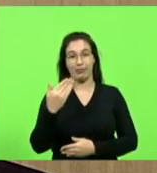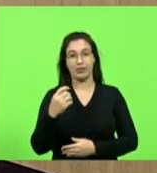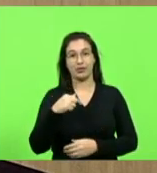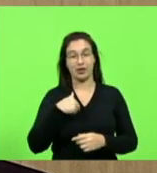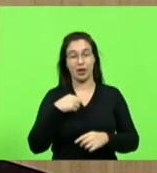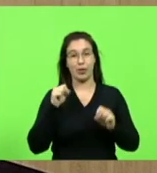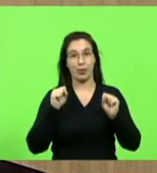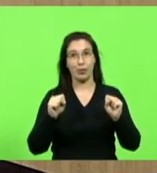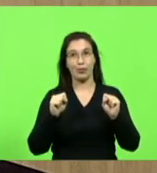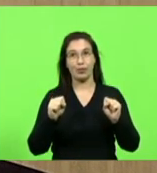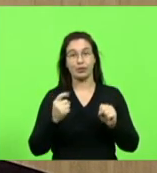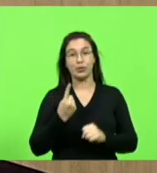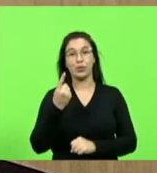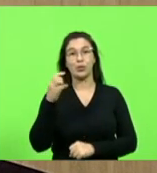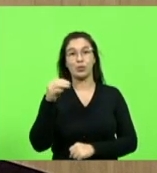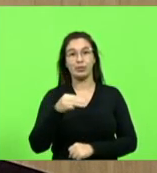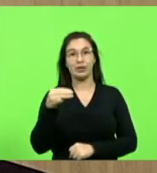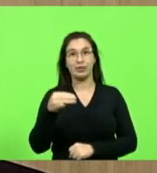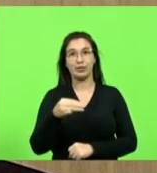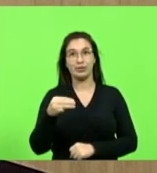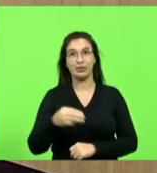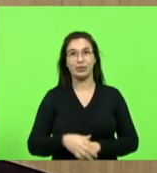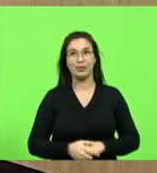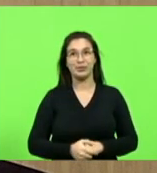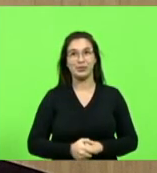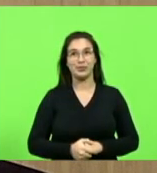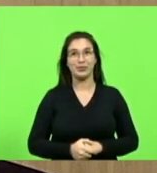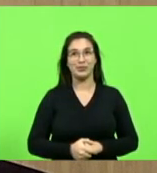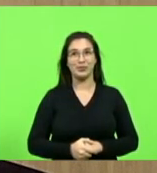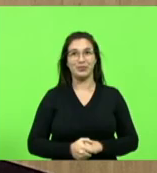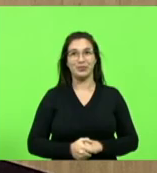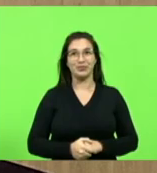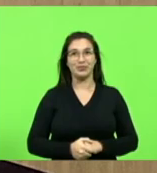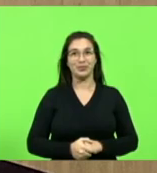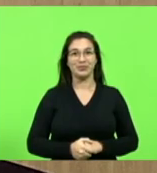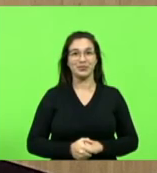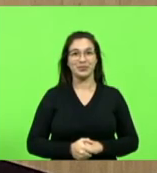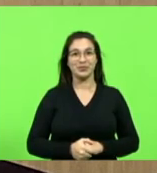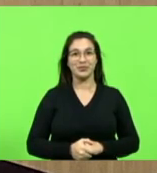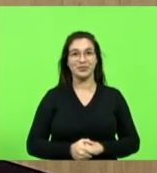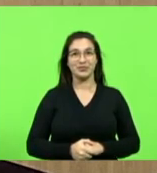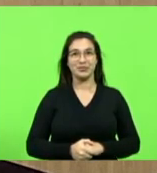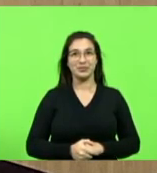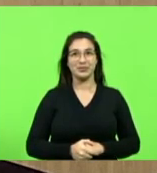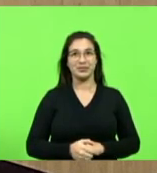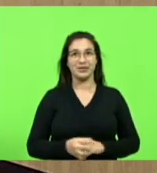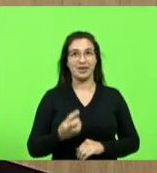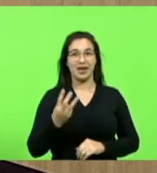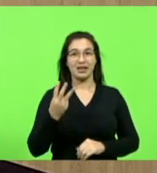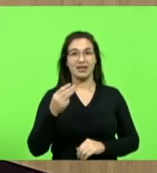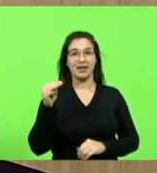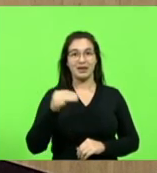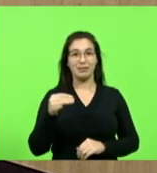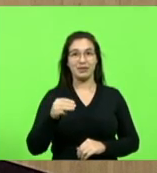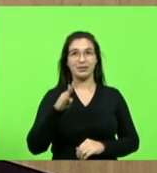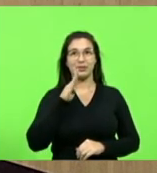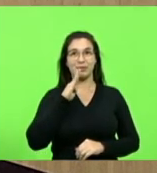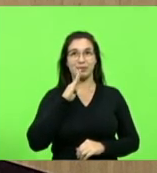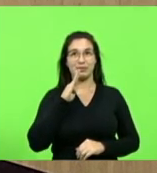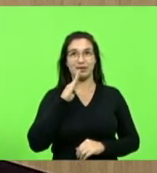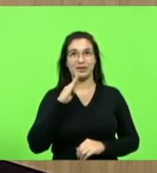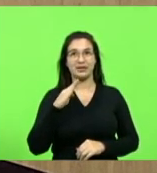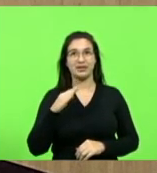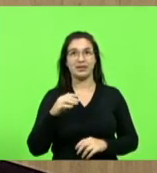ordem? Um minuto, Vossa Excelência. Um minuto. Como se tu acabasse de dar 3 minutos para ele, Berlanda? Pela